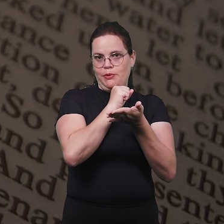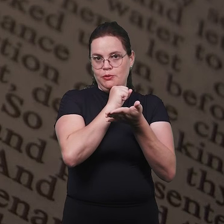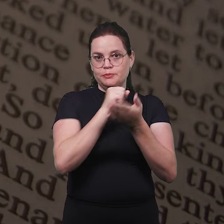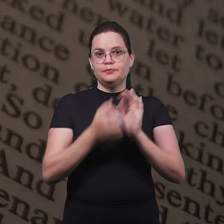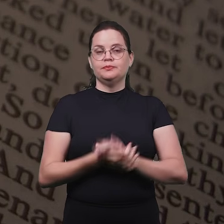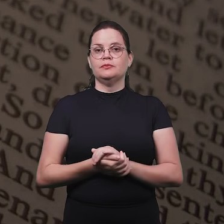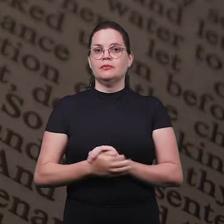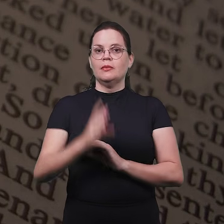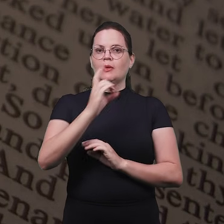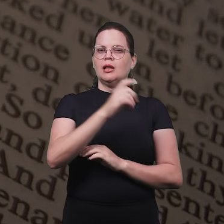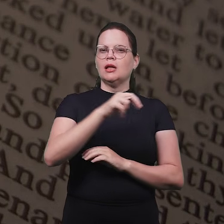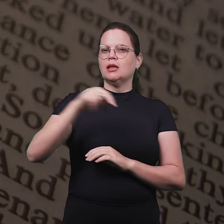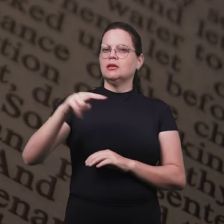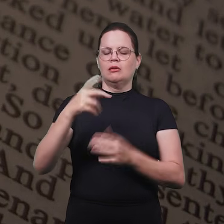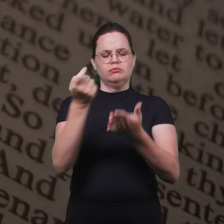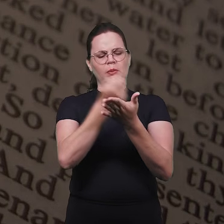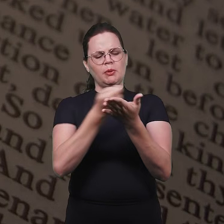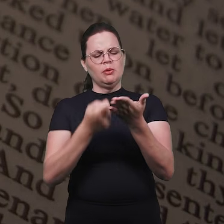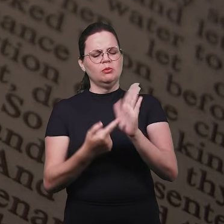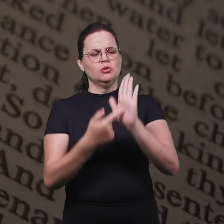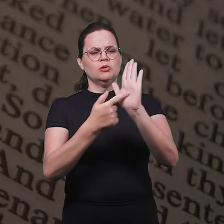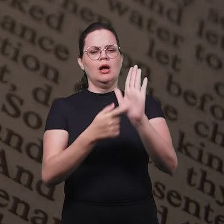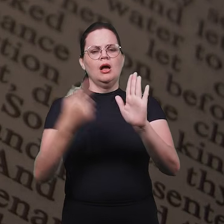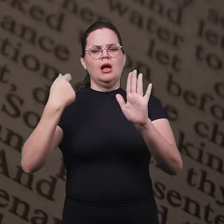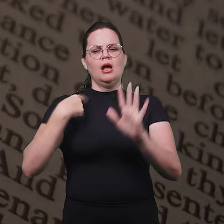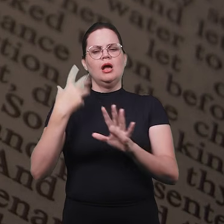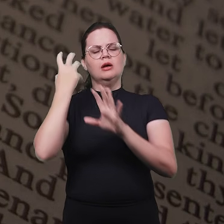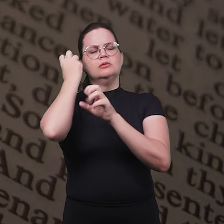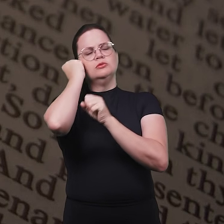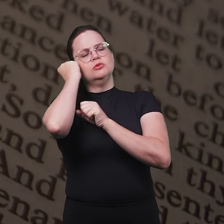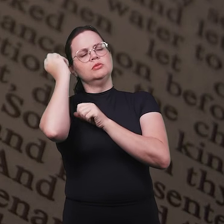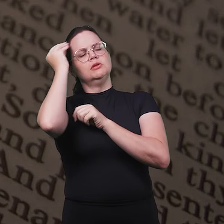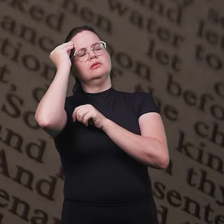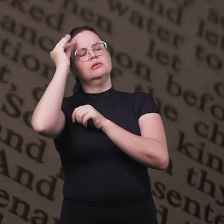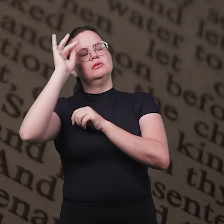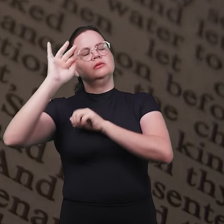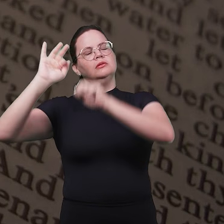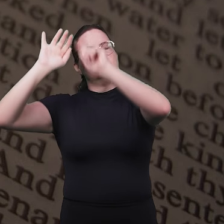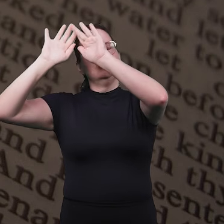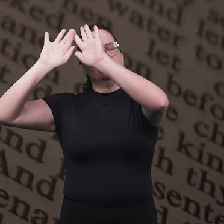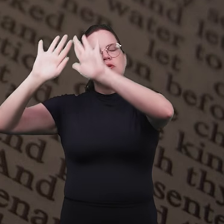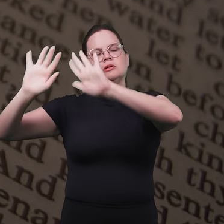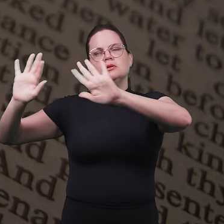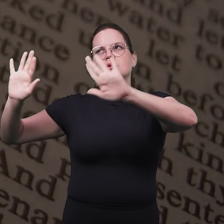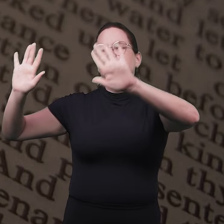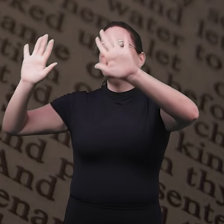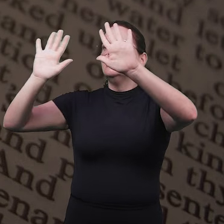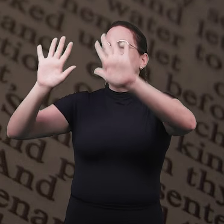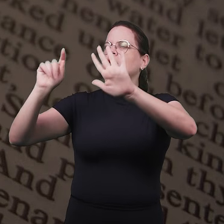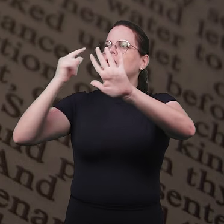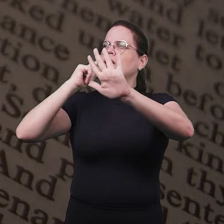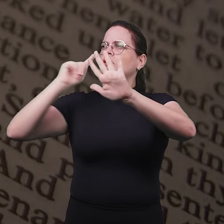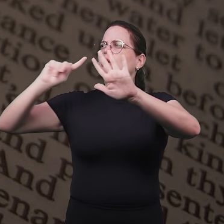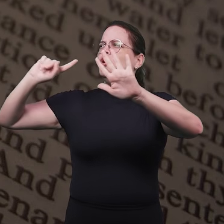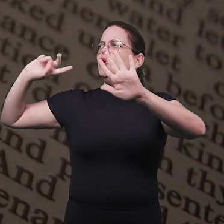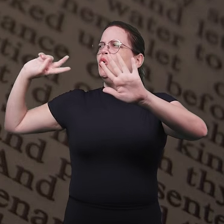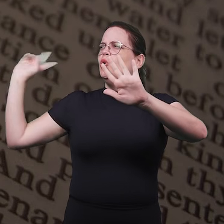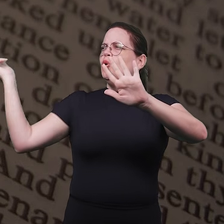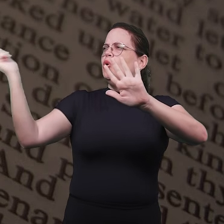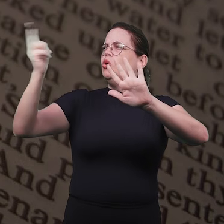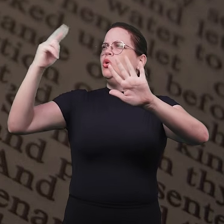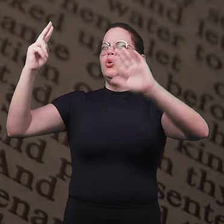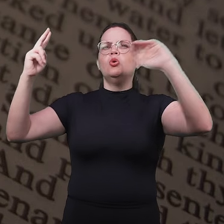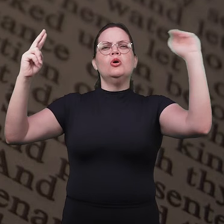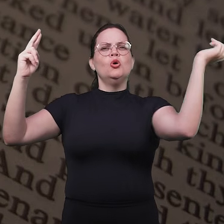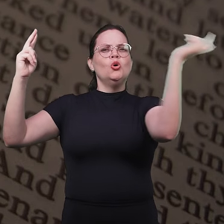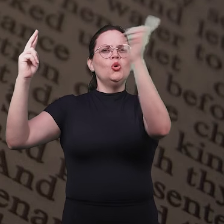coisas. Falou Daniel e disse: Eu estava olhando na minha visão da noite, e eis que os 4 ventos